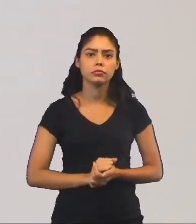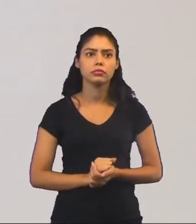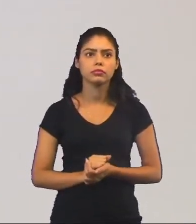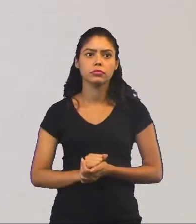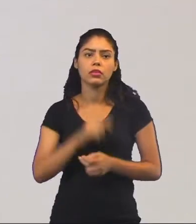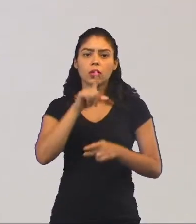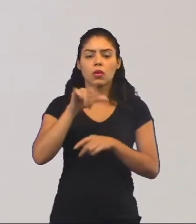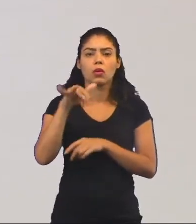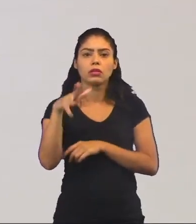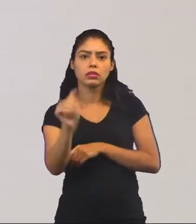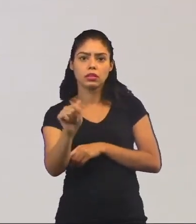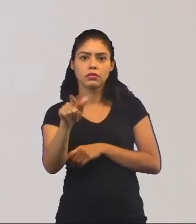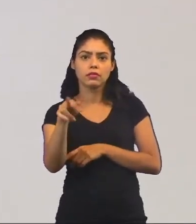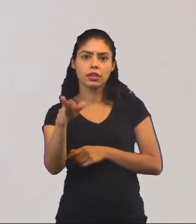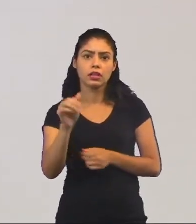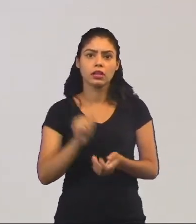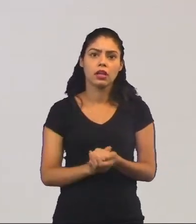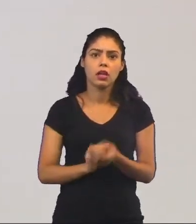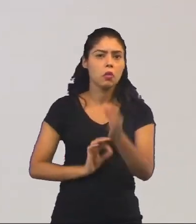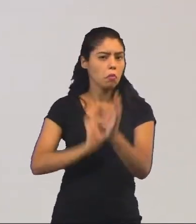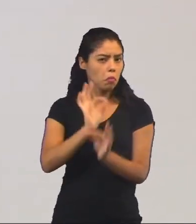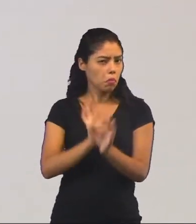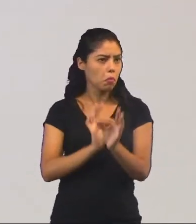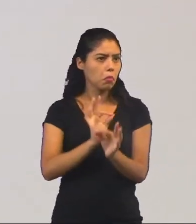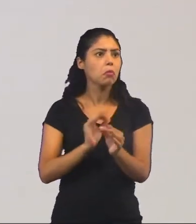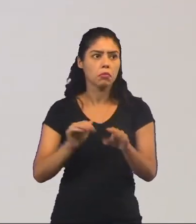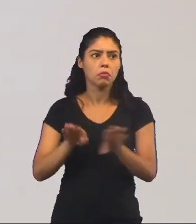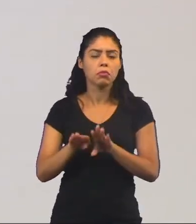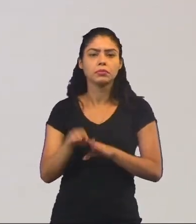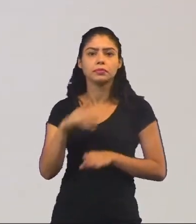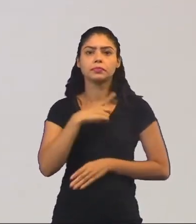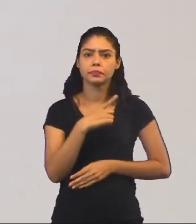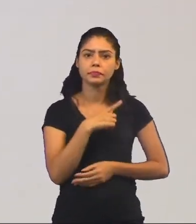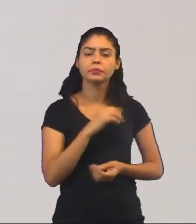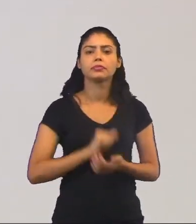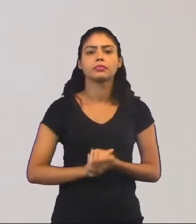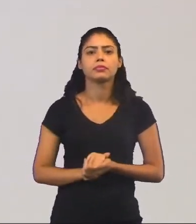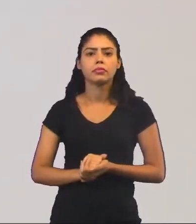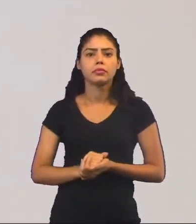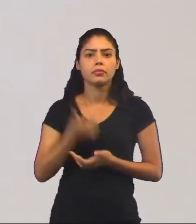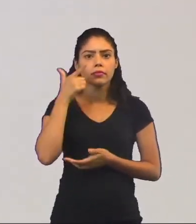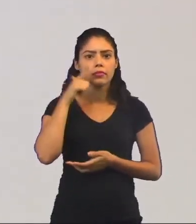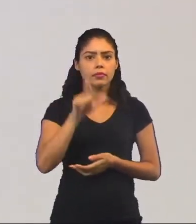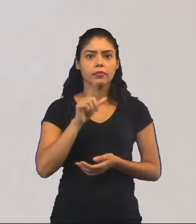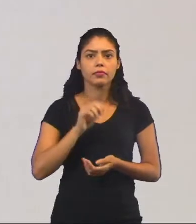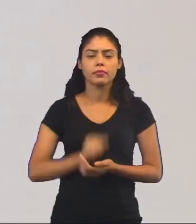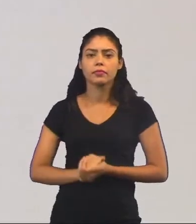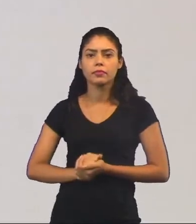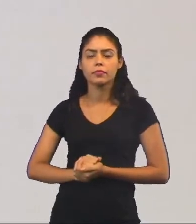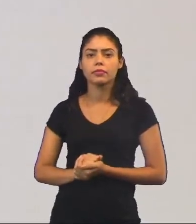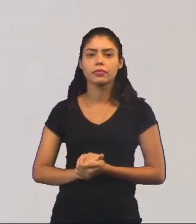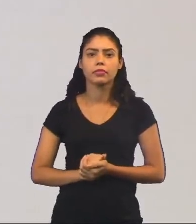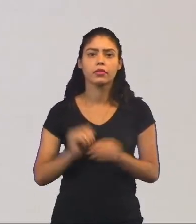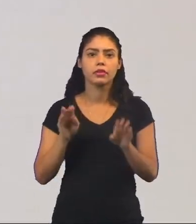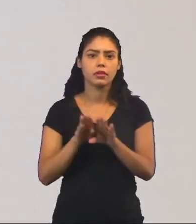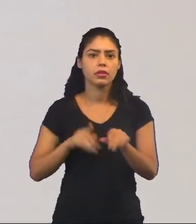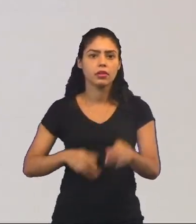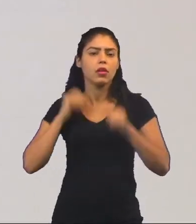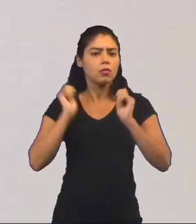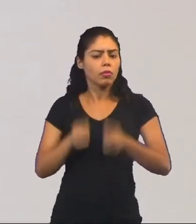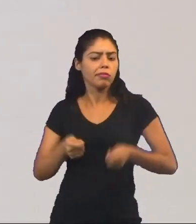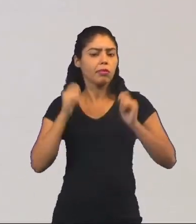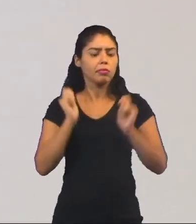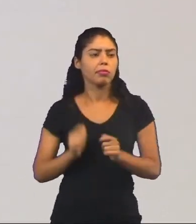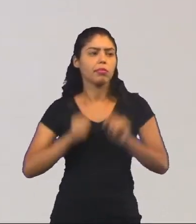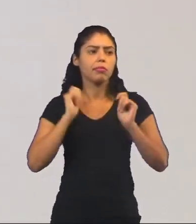as coníferas, né, em forma de um cone, que você consegue ver os cavalos correndo, né, cavalgando